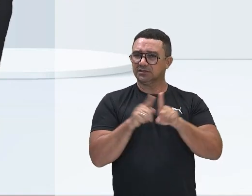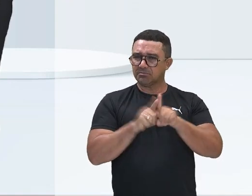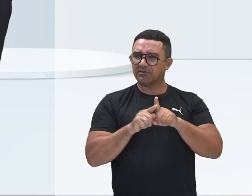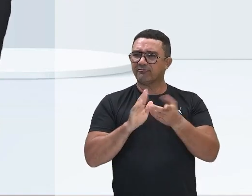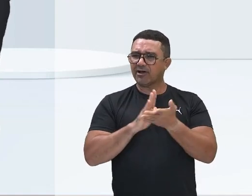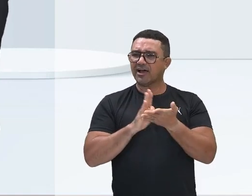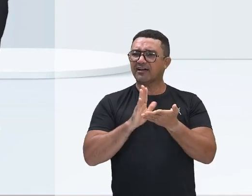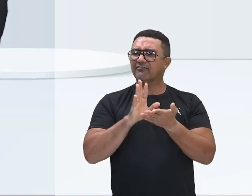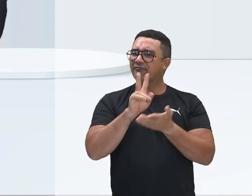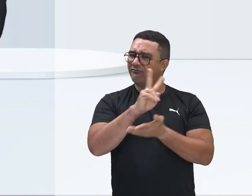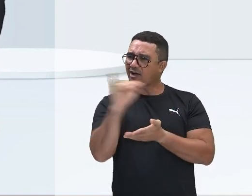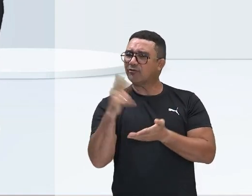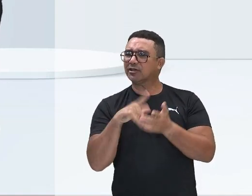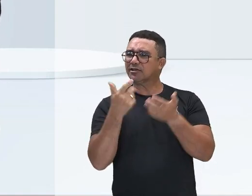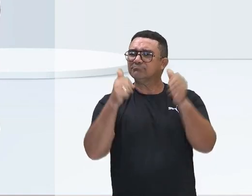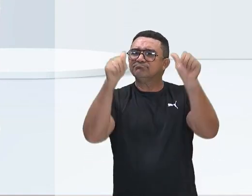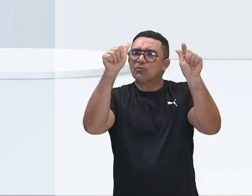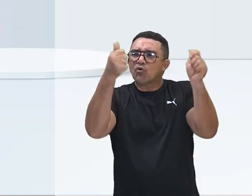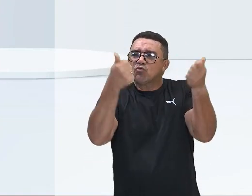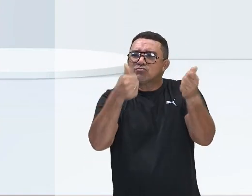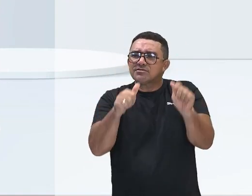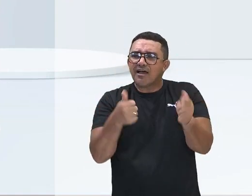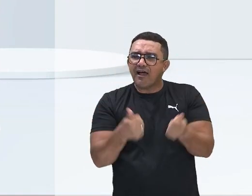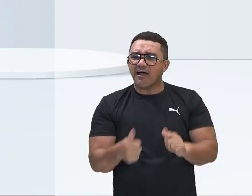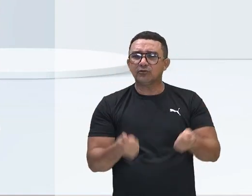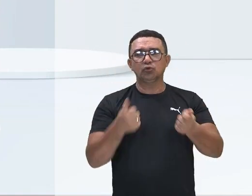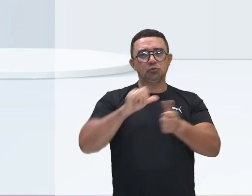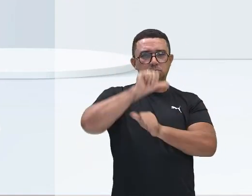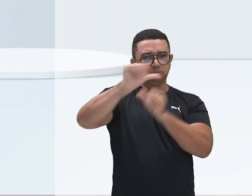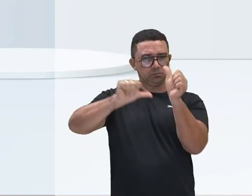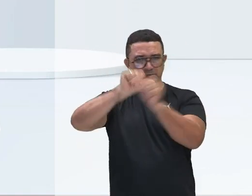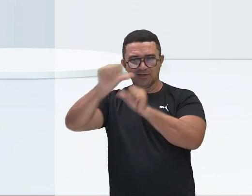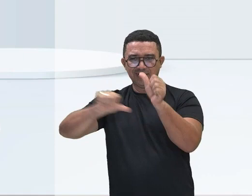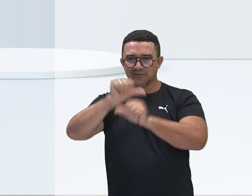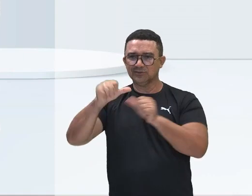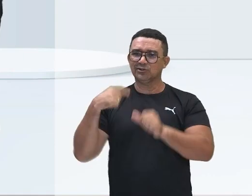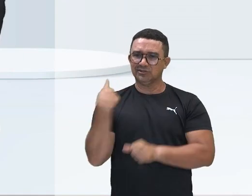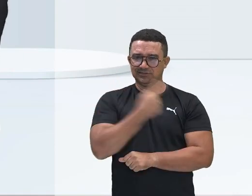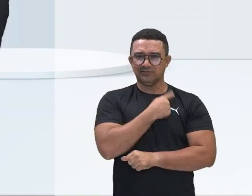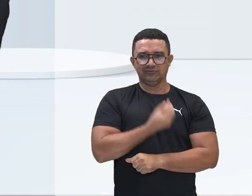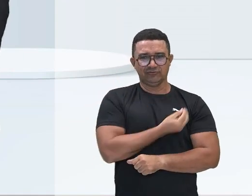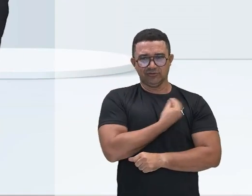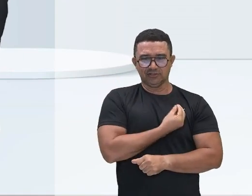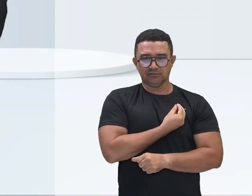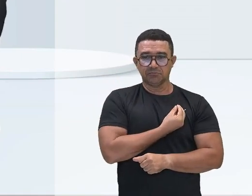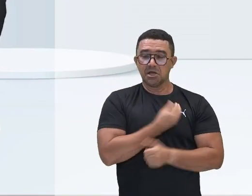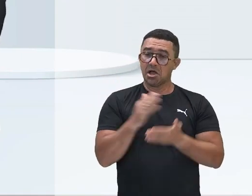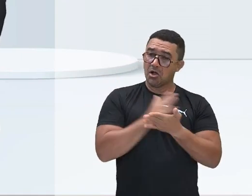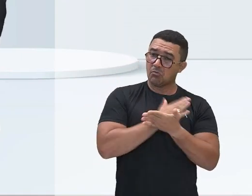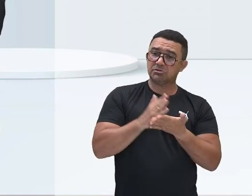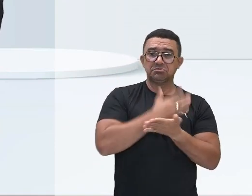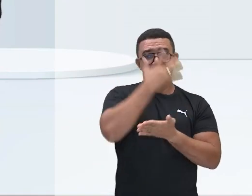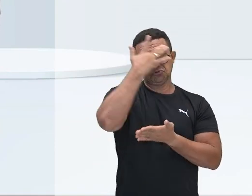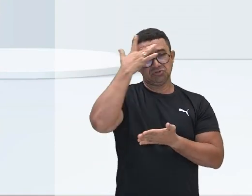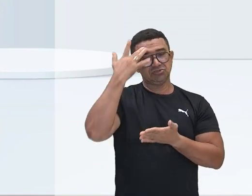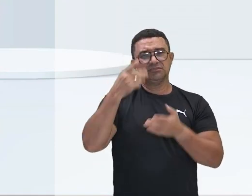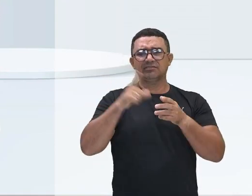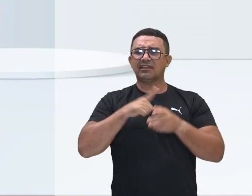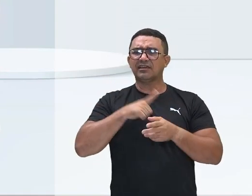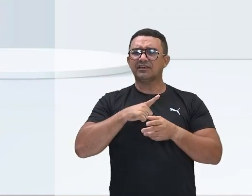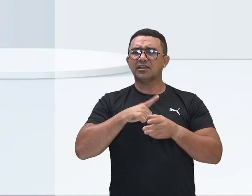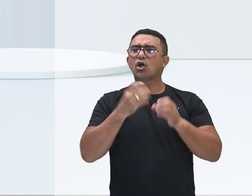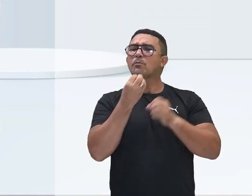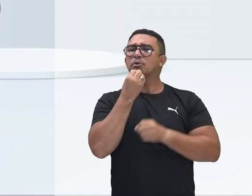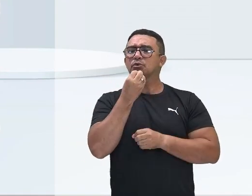nossas interações com o meio social em que nós estamos inseridos. Nem todos têm a mesma oportunidade na vida e isso